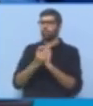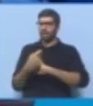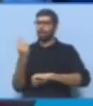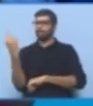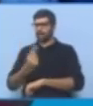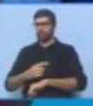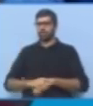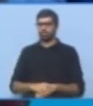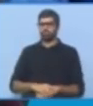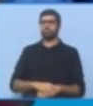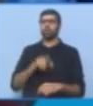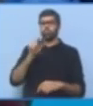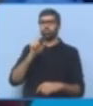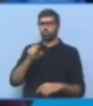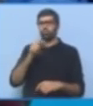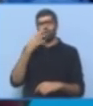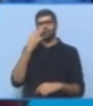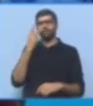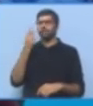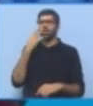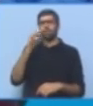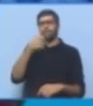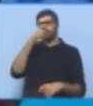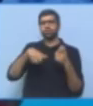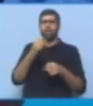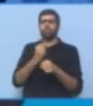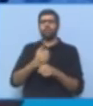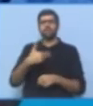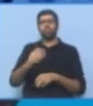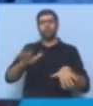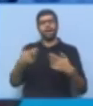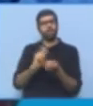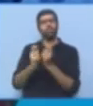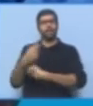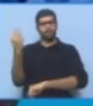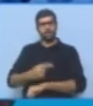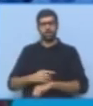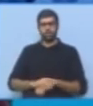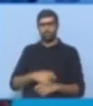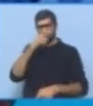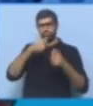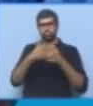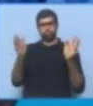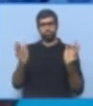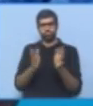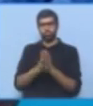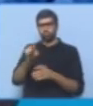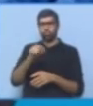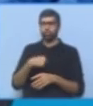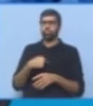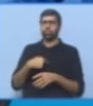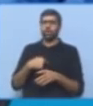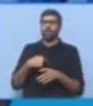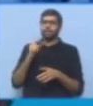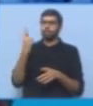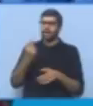disto. Tu vives normalmente a tua vida como uma profissão qualquer, tens que converter disto. És multidões. Tu és publicano, tens de converter